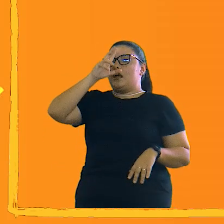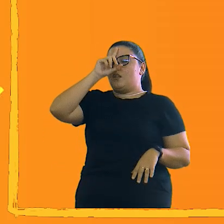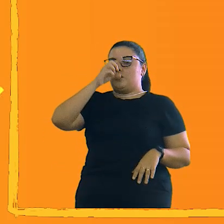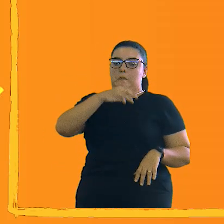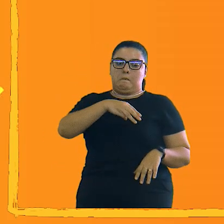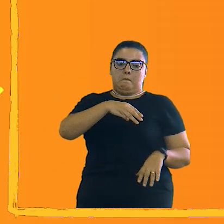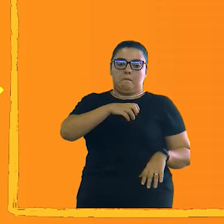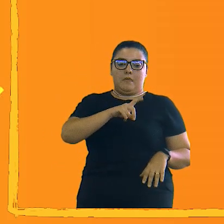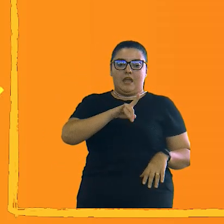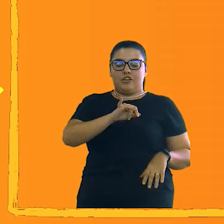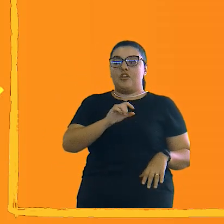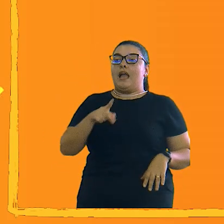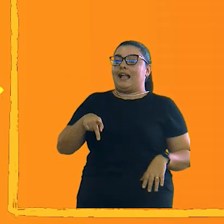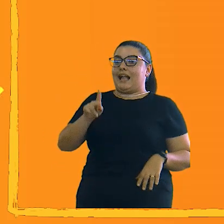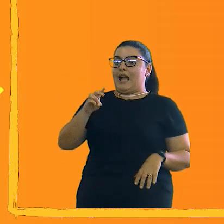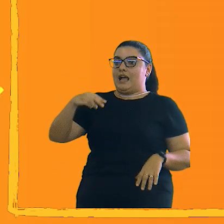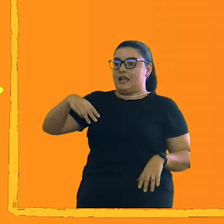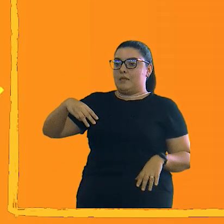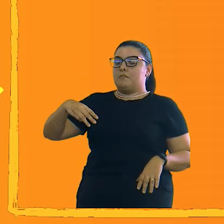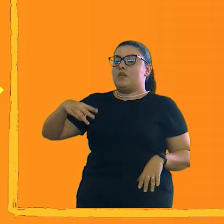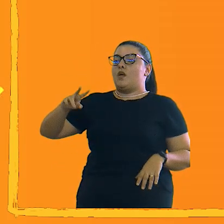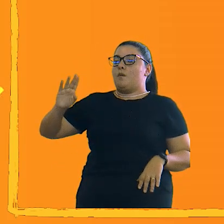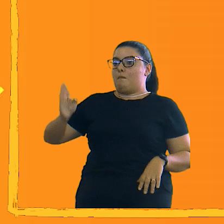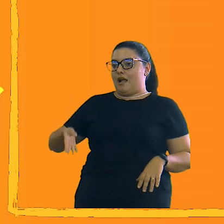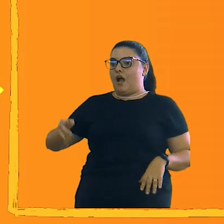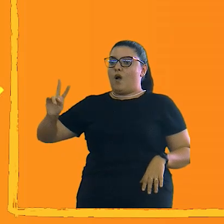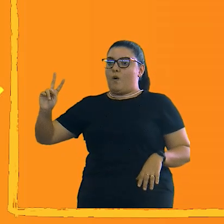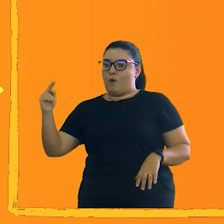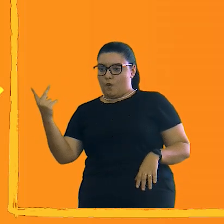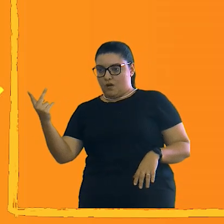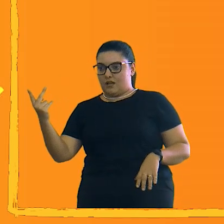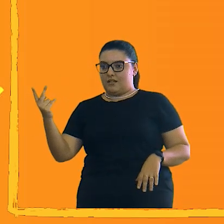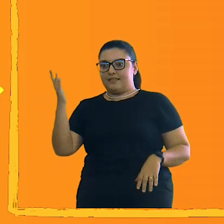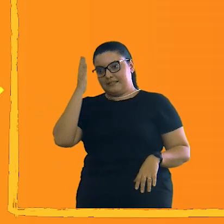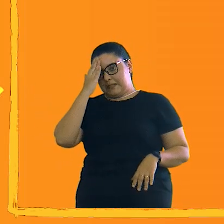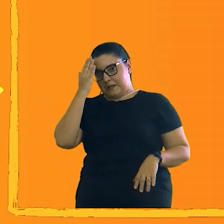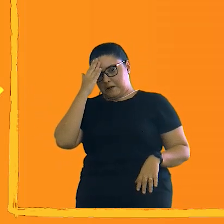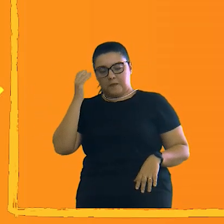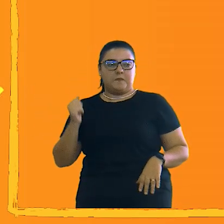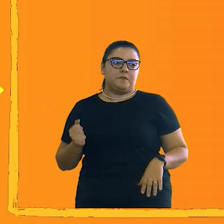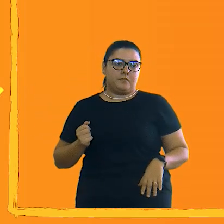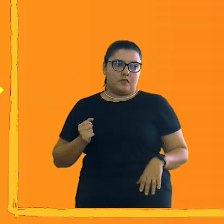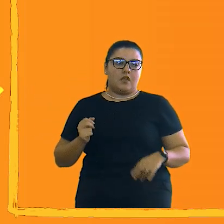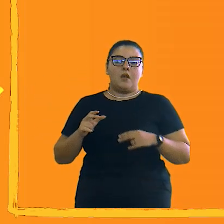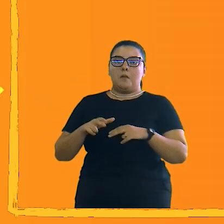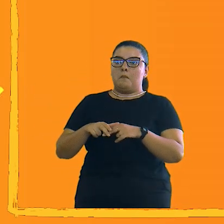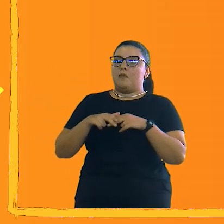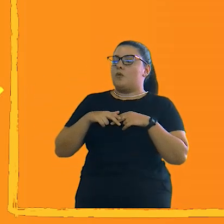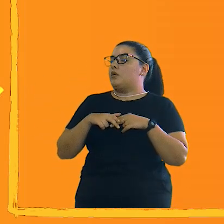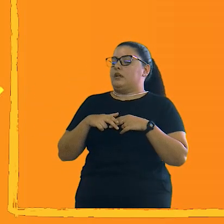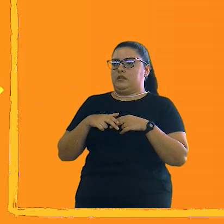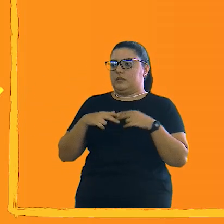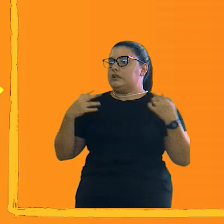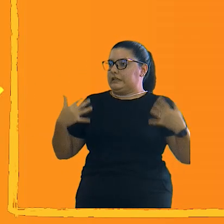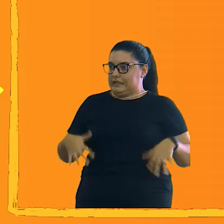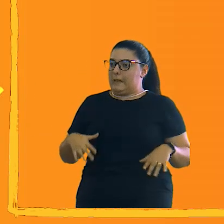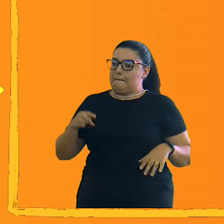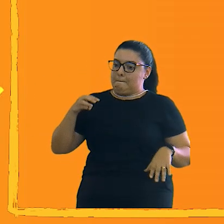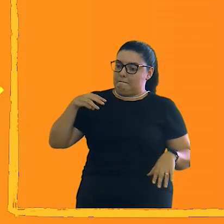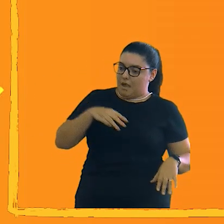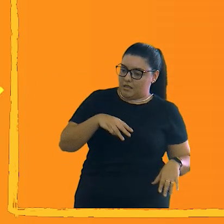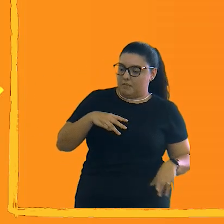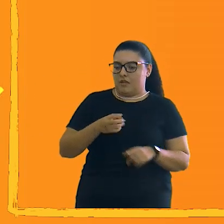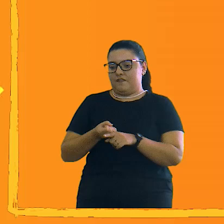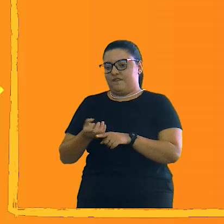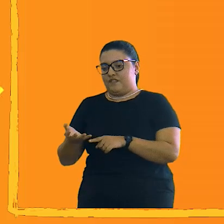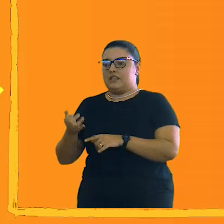quilômetro por hora então isso a gente trabalha muito razão na matemática na